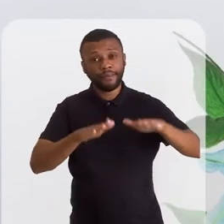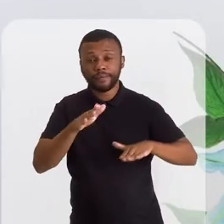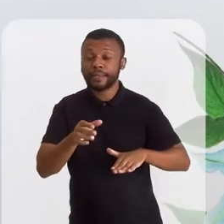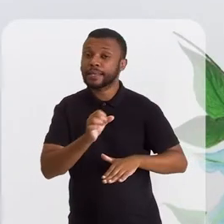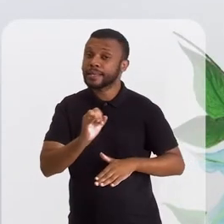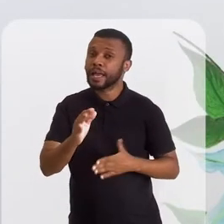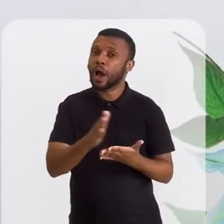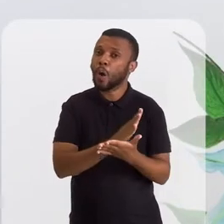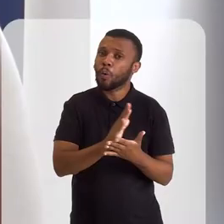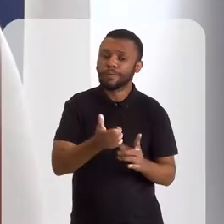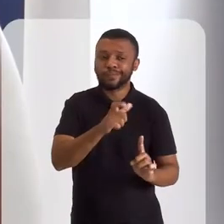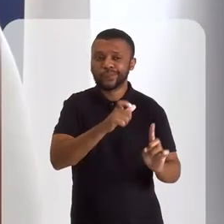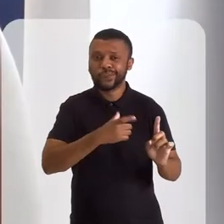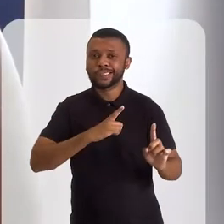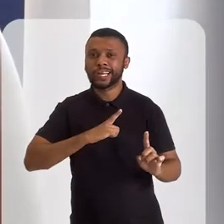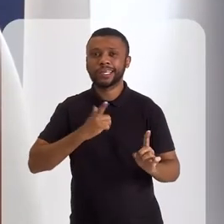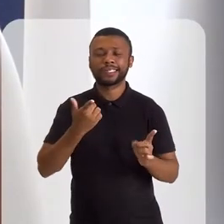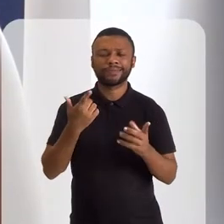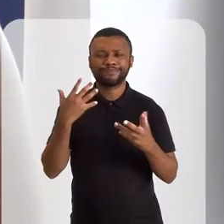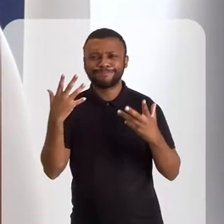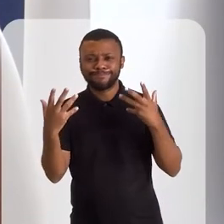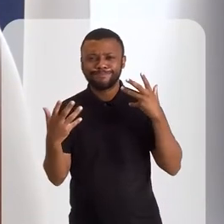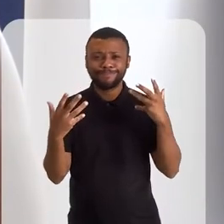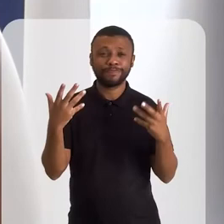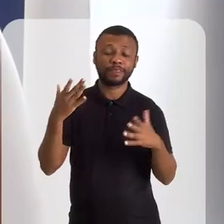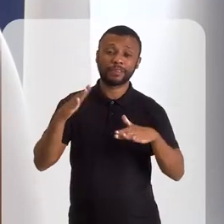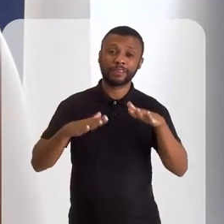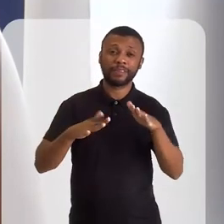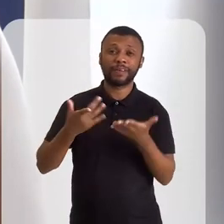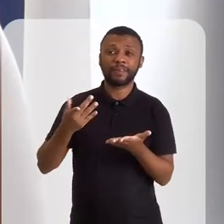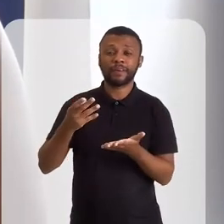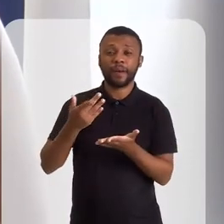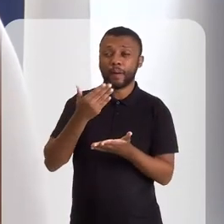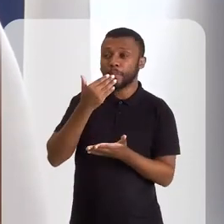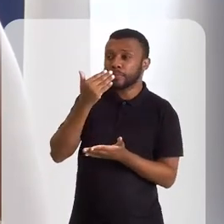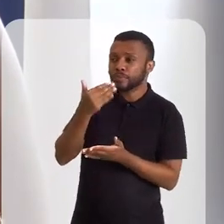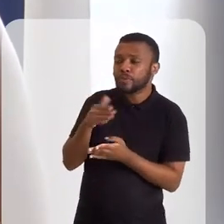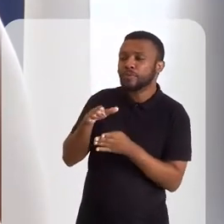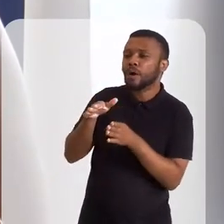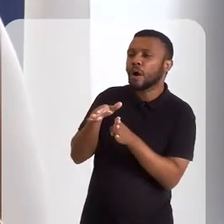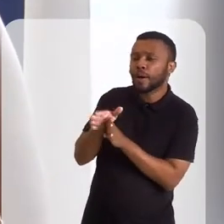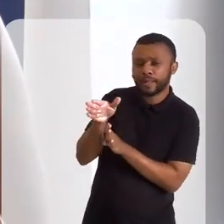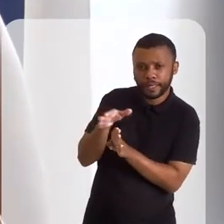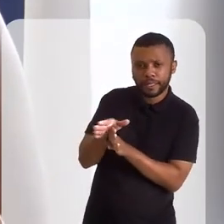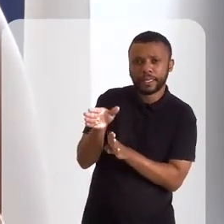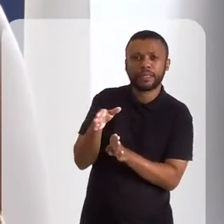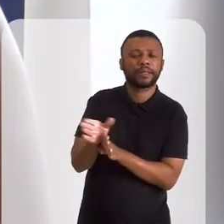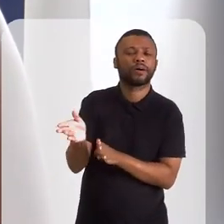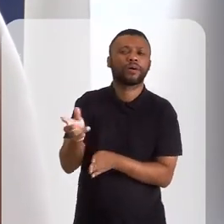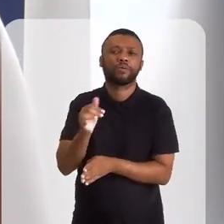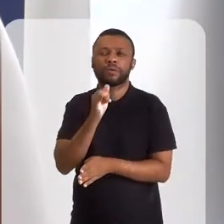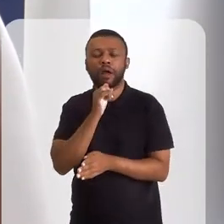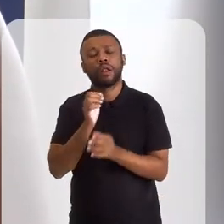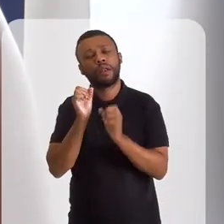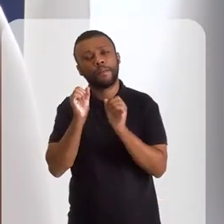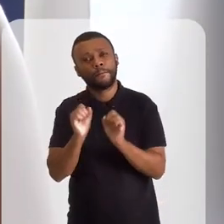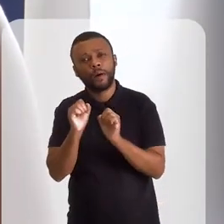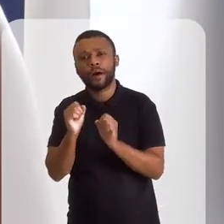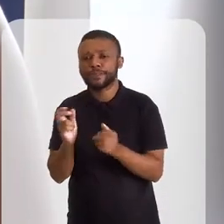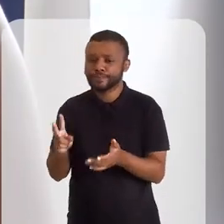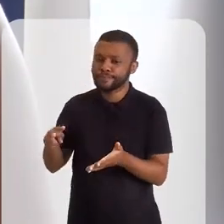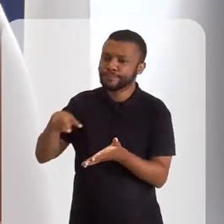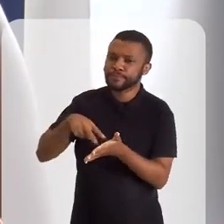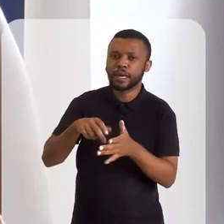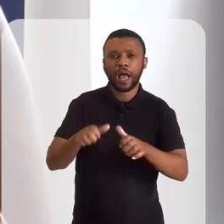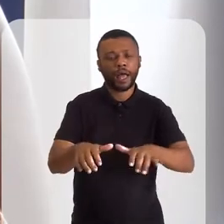proibição. O que pode acontecer, de repente, é caso algum Bahá'í esteja entendendo, pedindo alguma